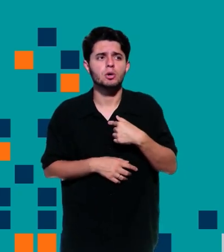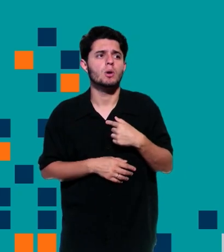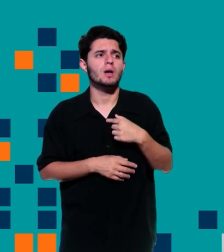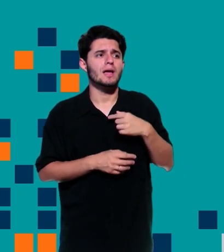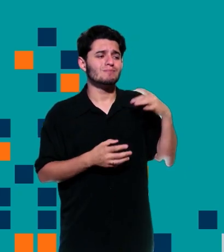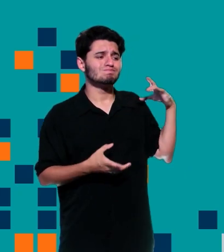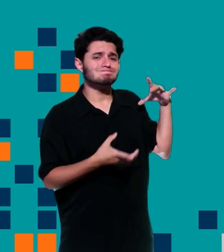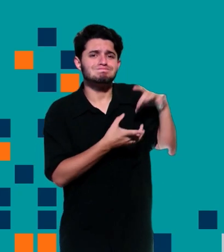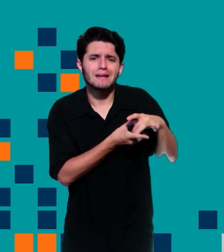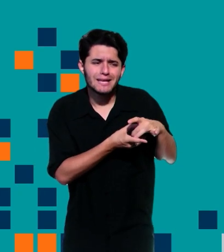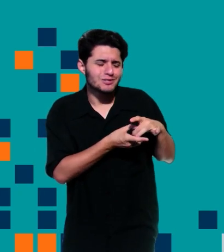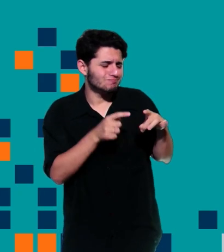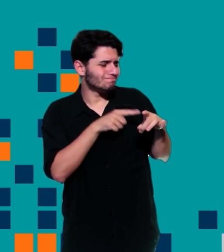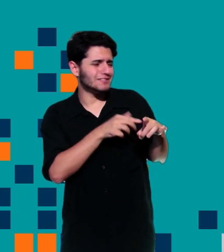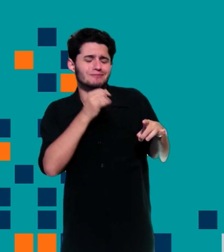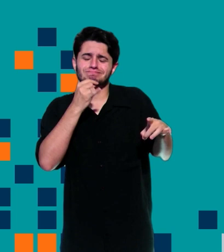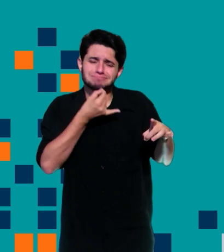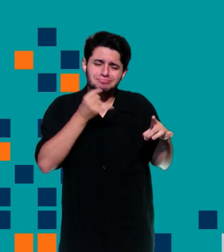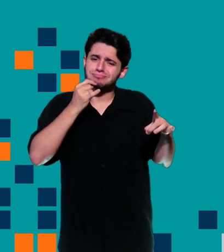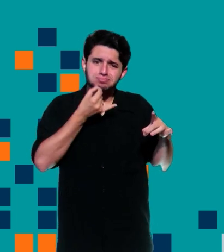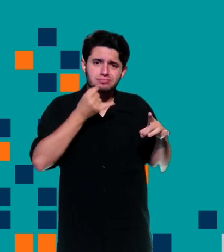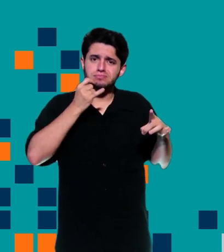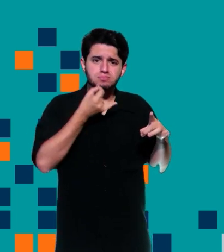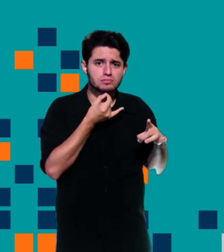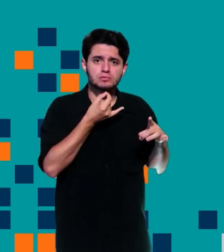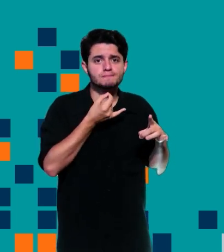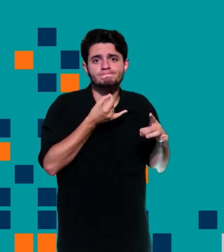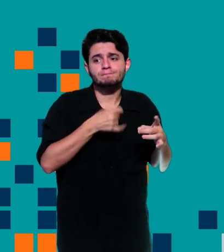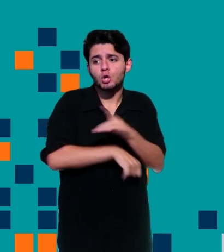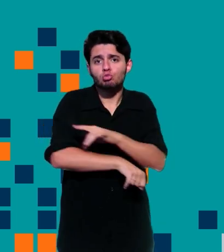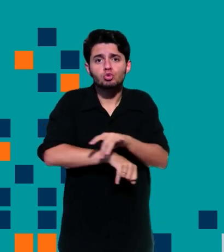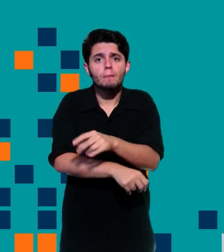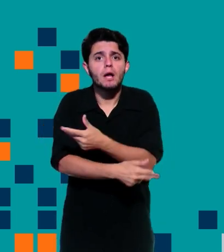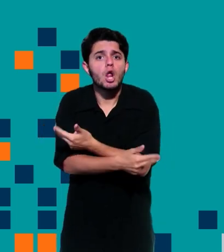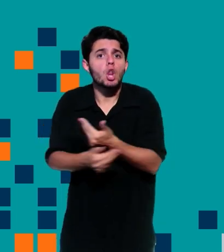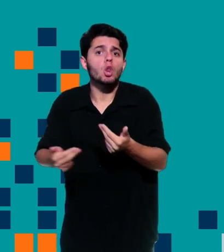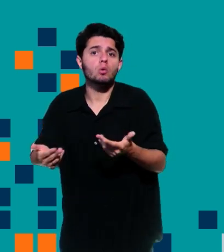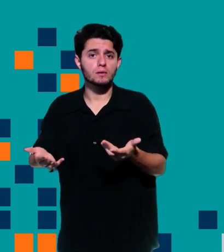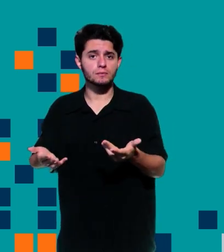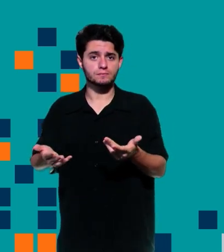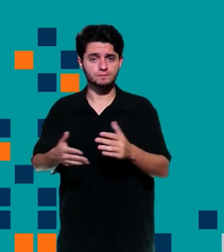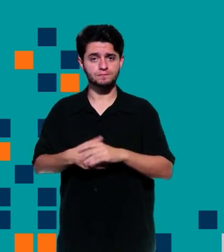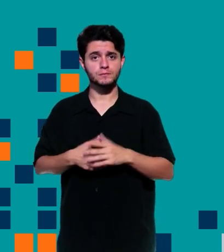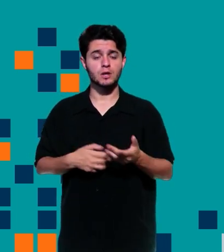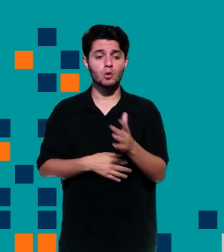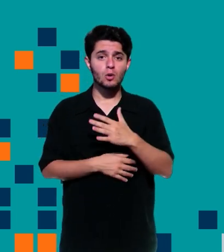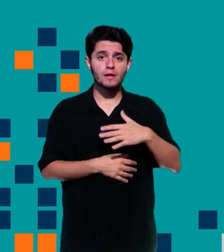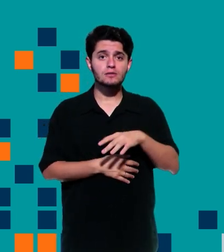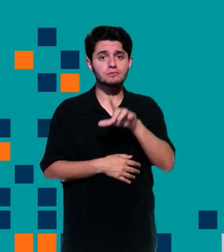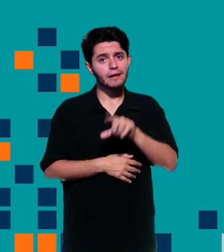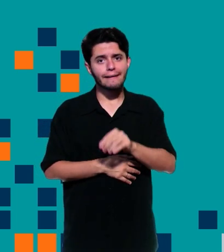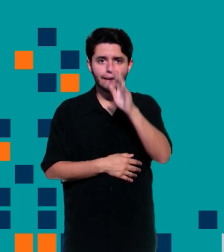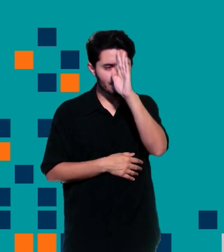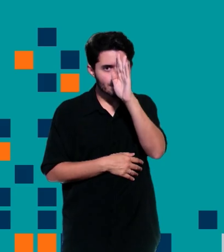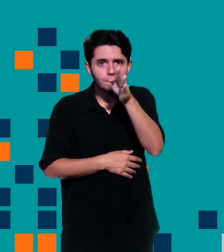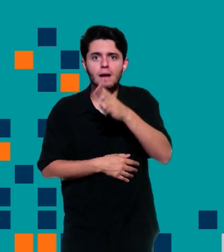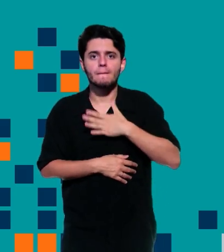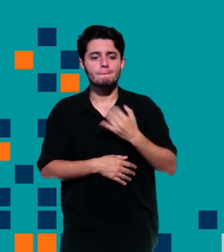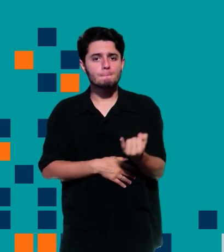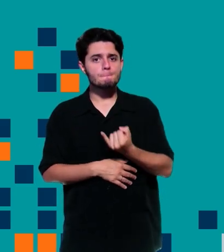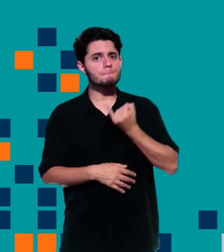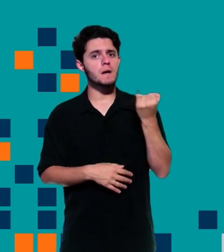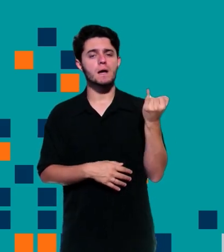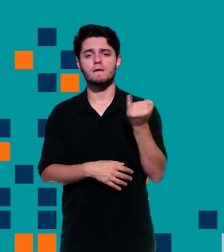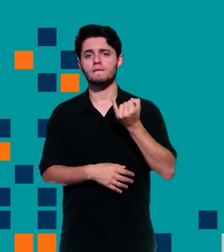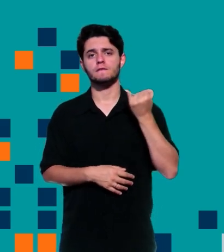Então, esse é um personagem assim, muito importante para a minha vida, que foi meu